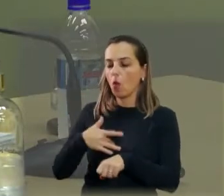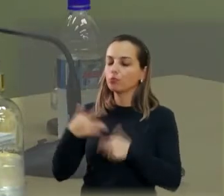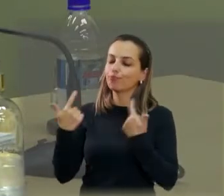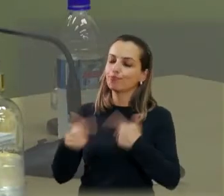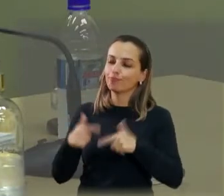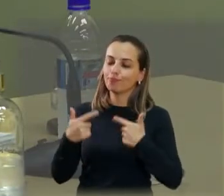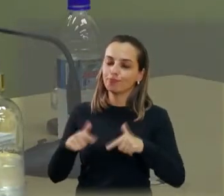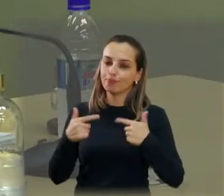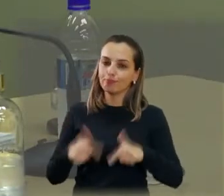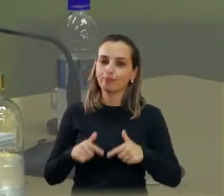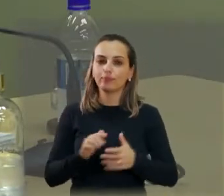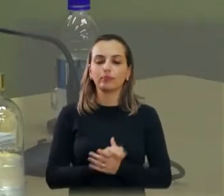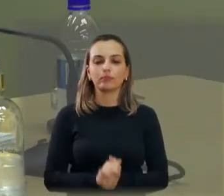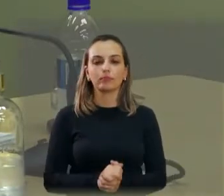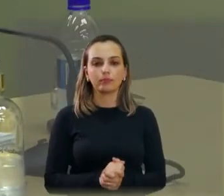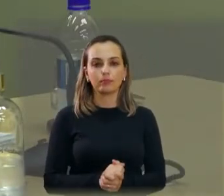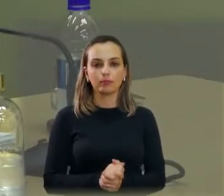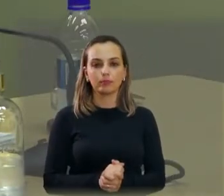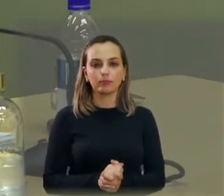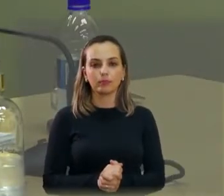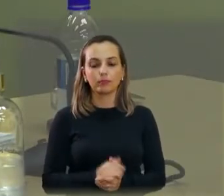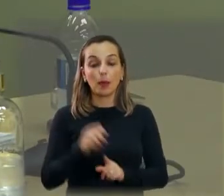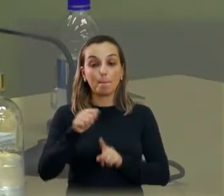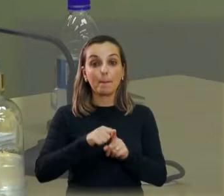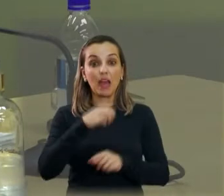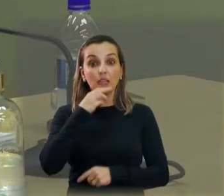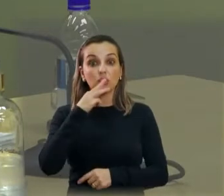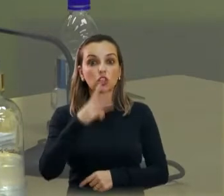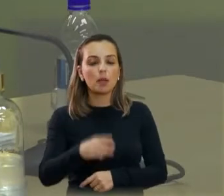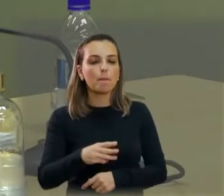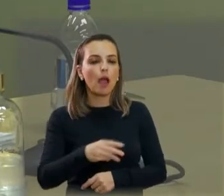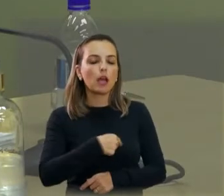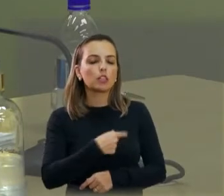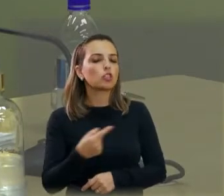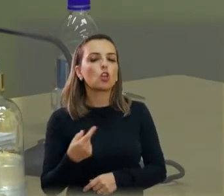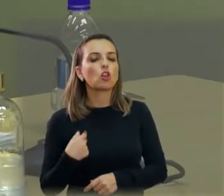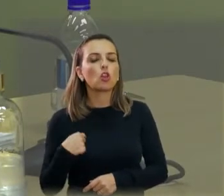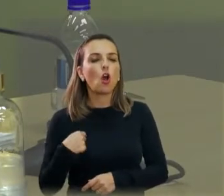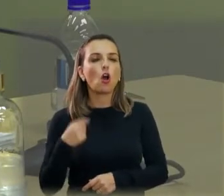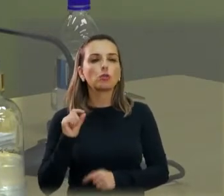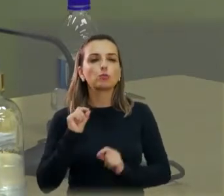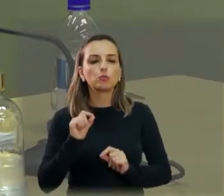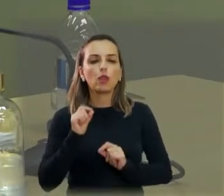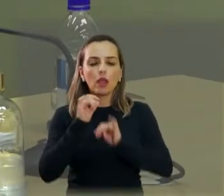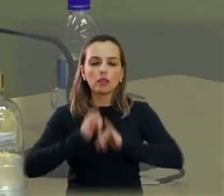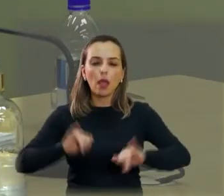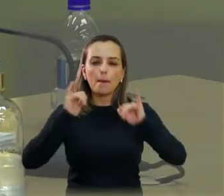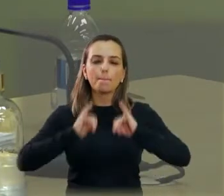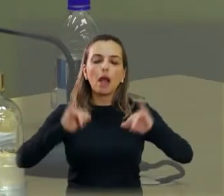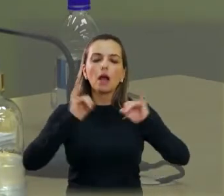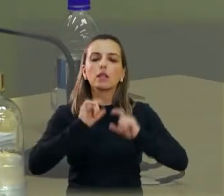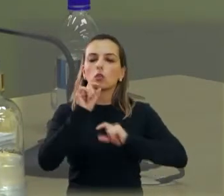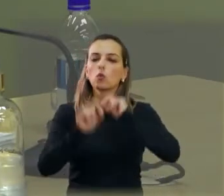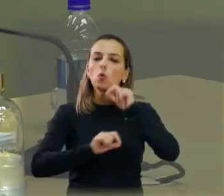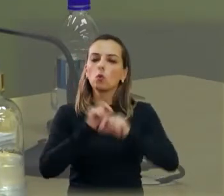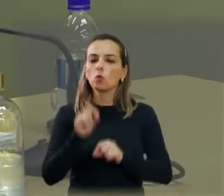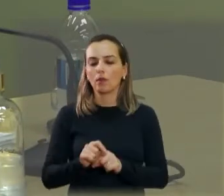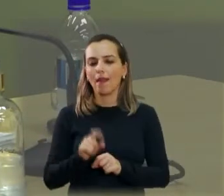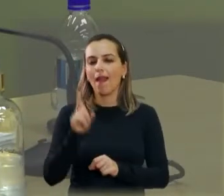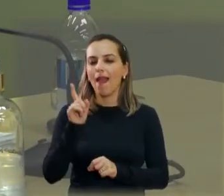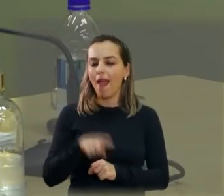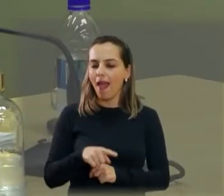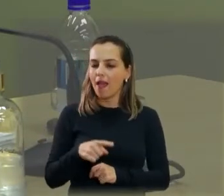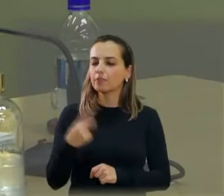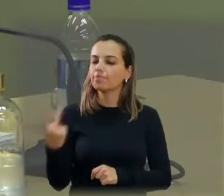enfrentando. Quando a epidemia chegou em março, a gente fazia muitas campanhas para valorizar,